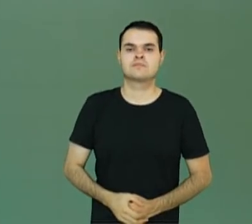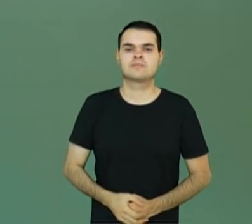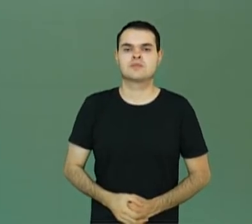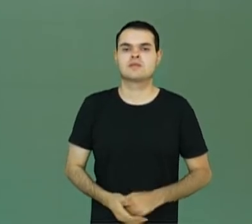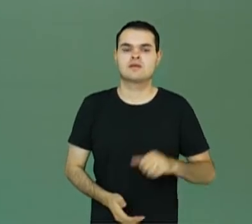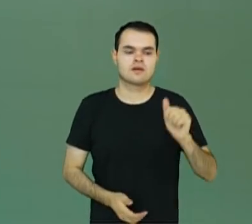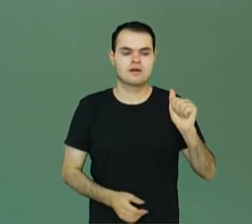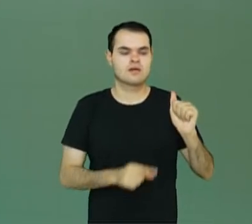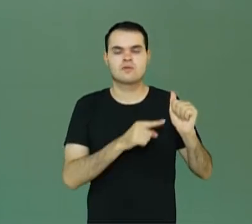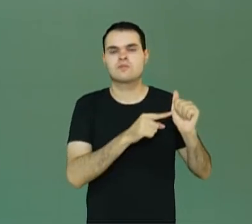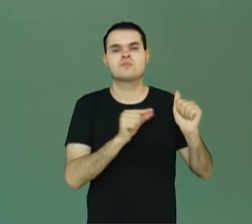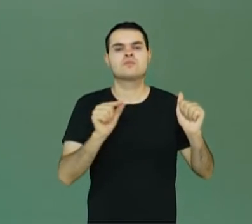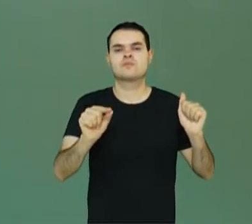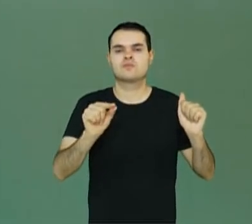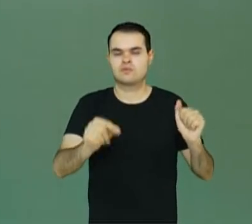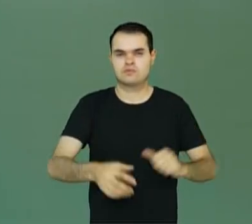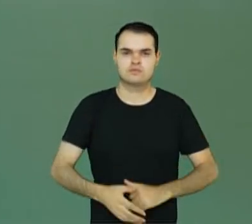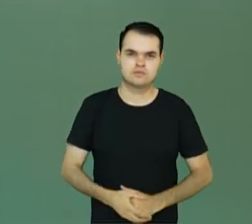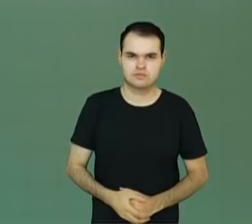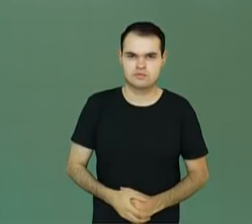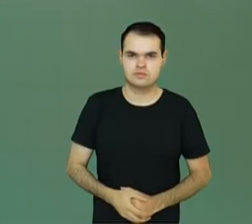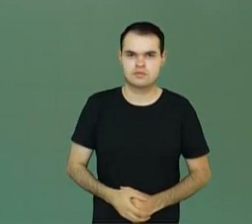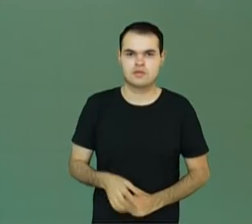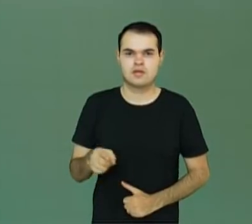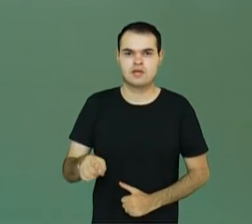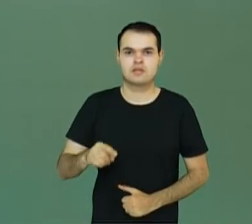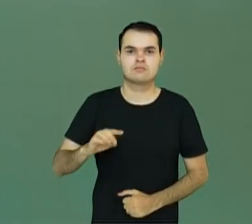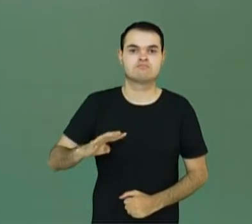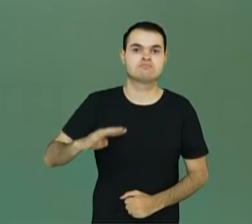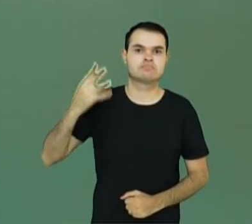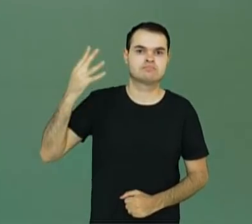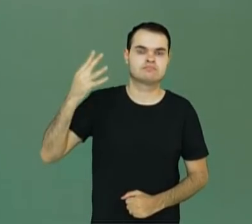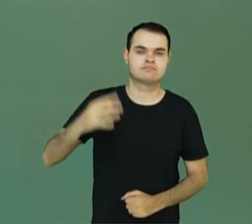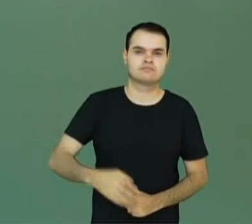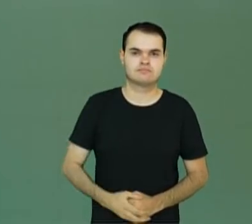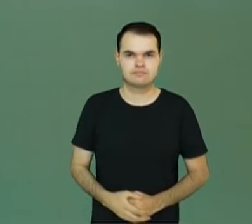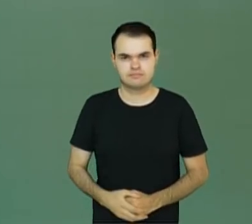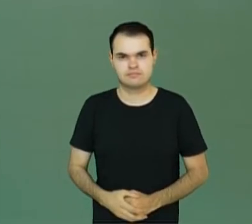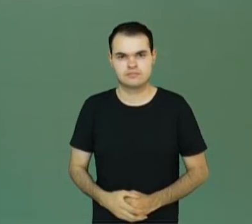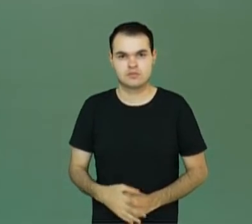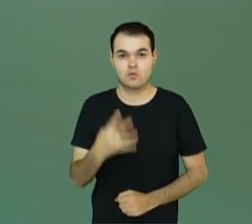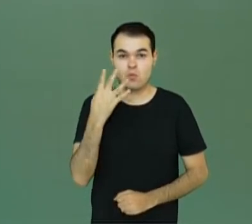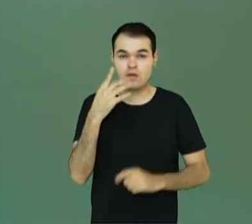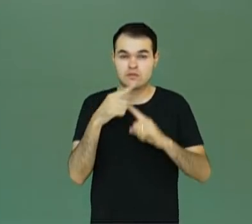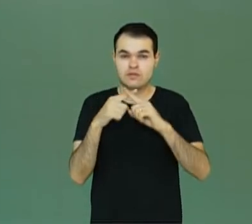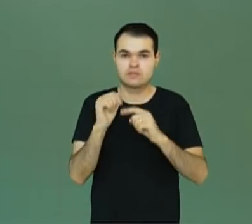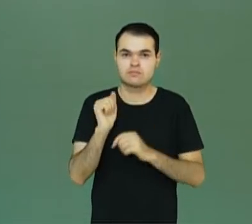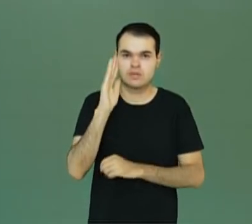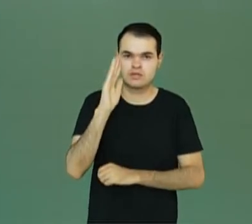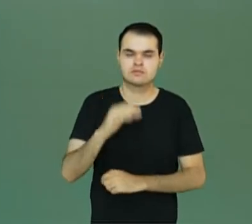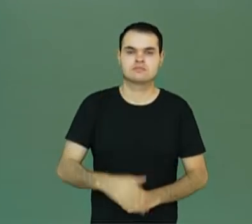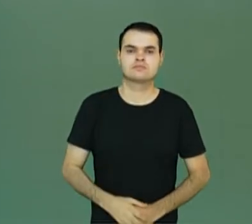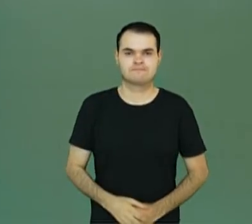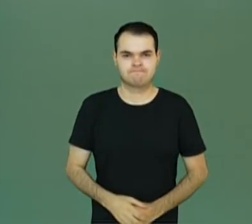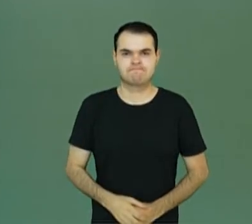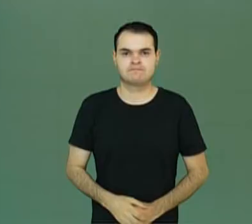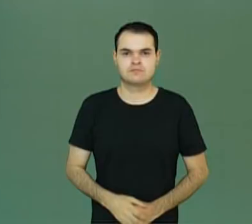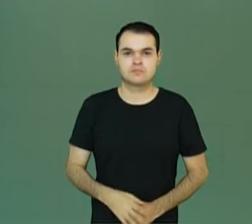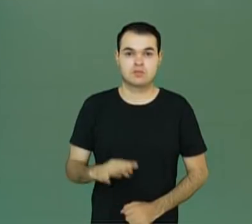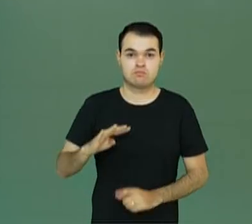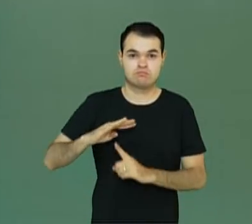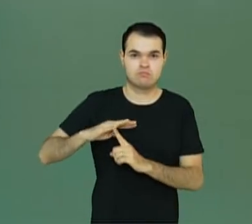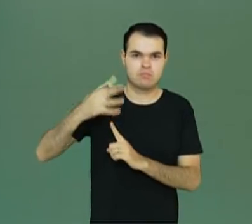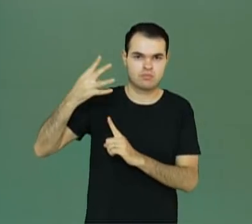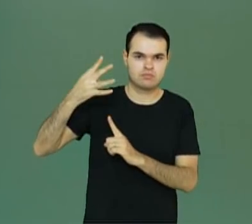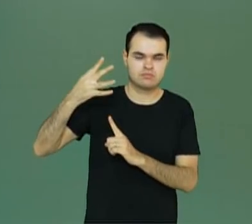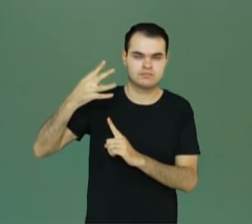E a área faz o quê? Ela quadruplica, ou seja, ela fica 4 vezes maior. Então, 4